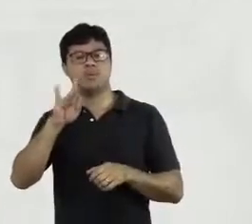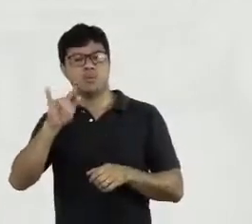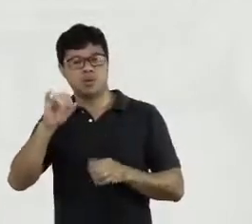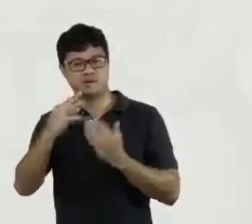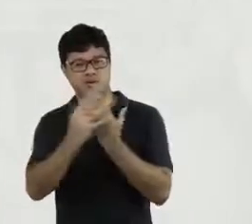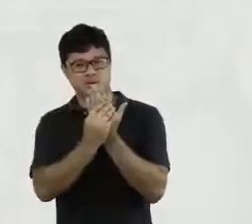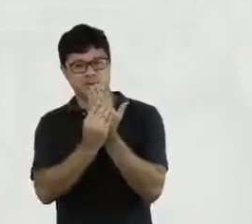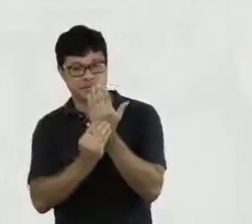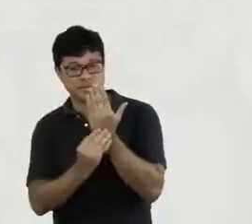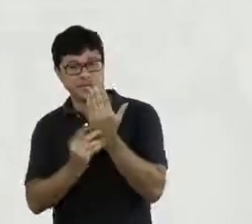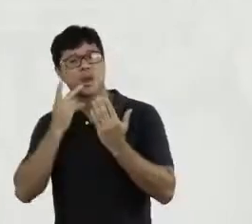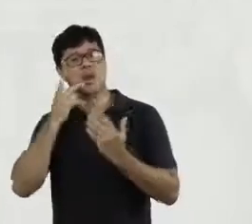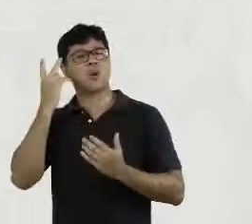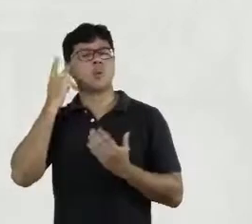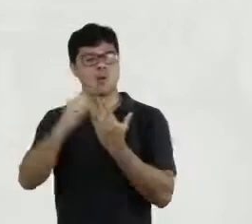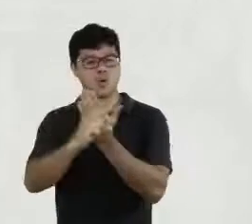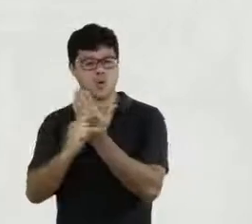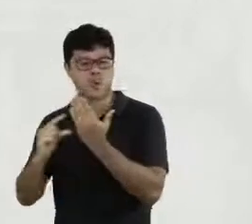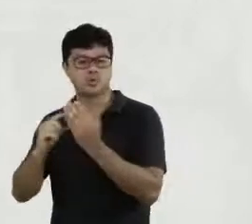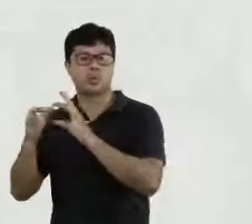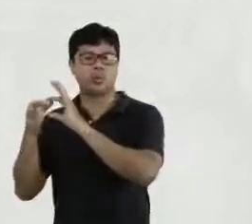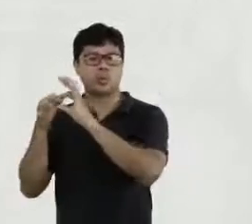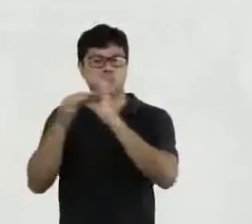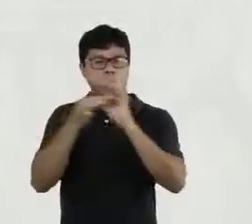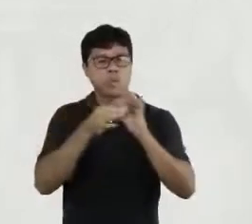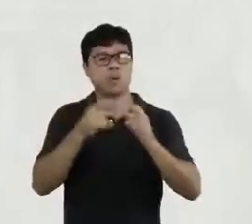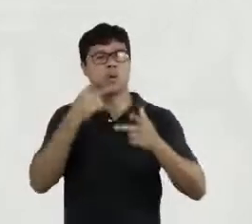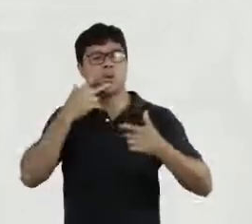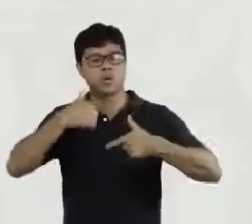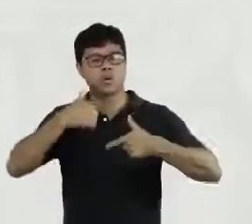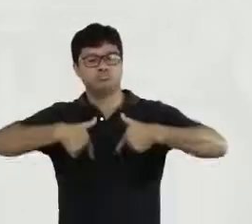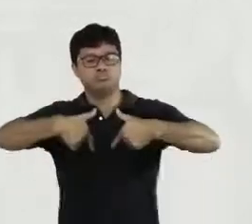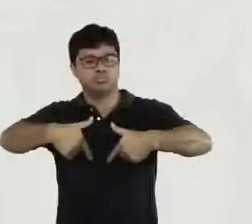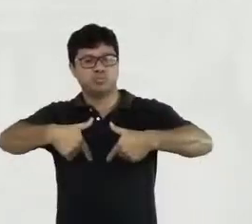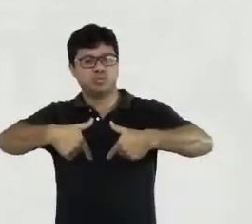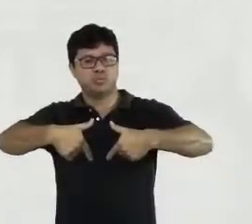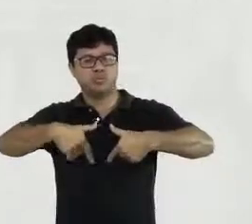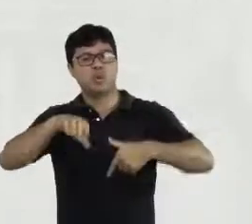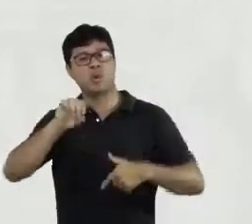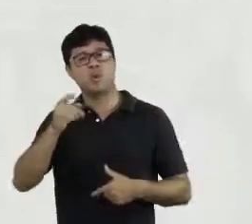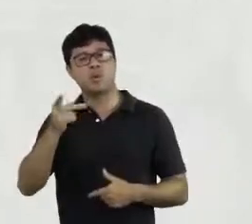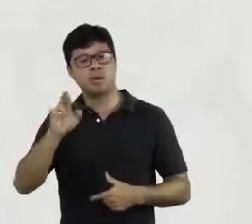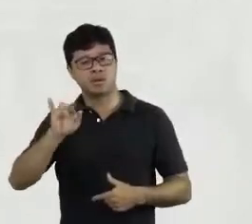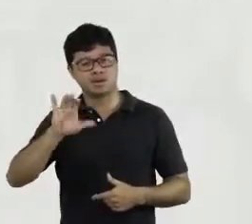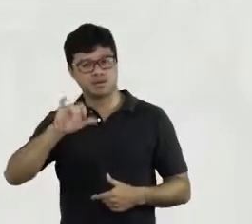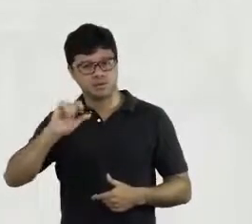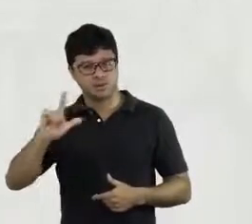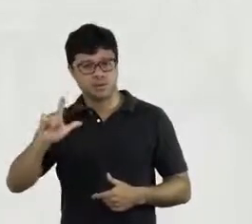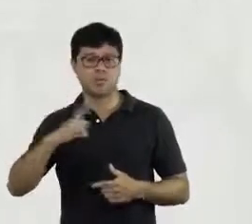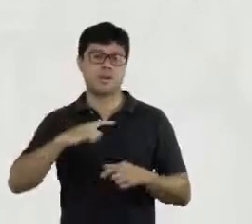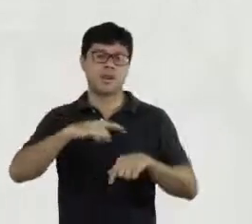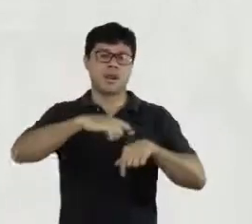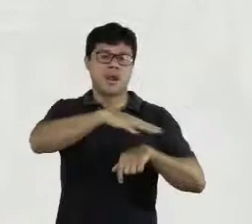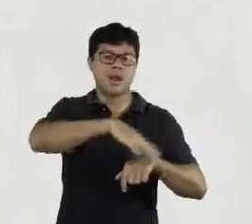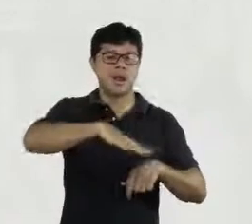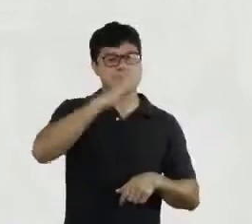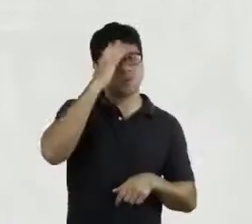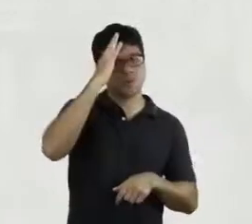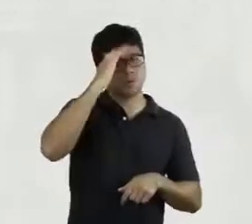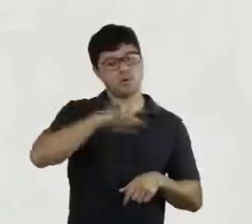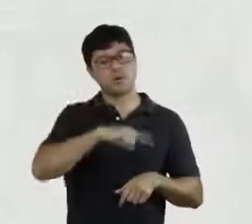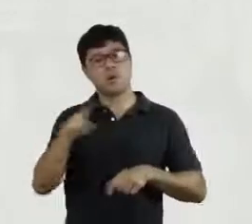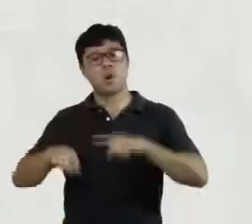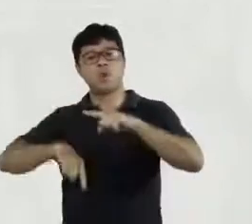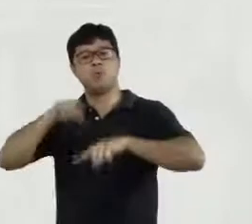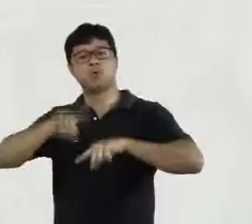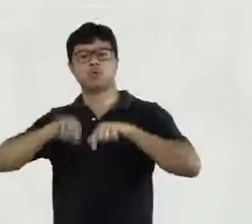autores contextualizem definições operacionais. Bibliografia, ora como campo teórico, ora como